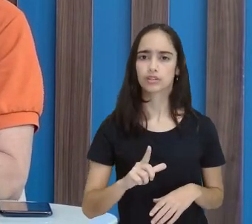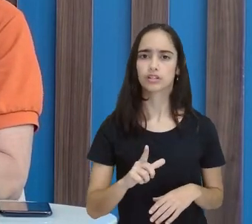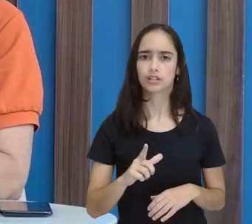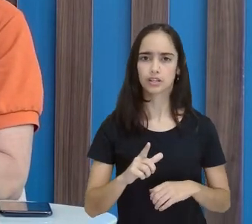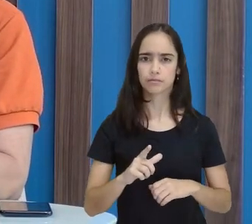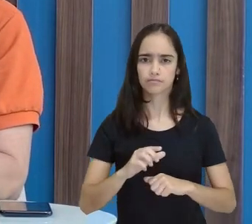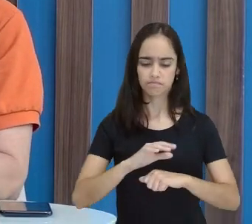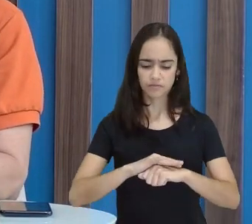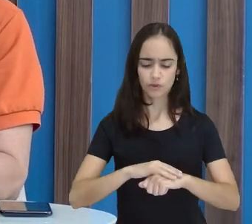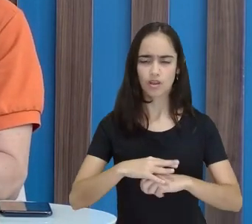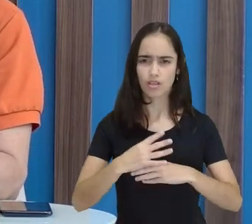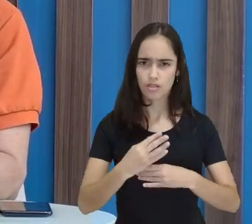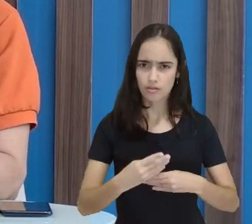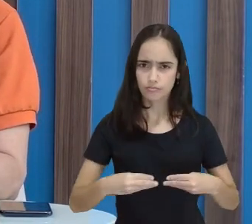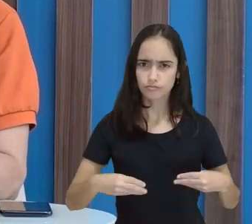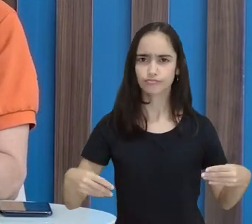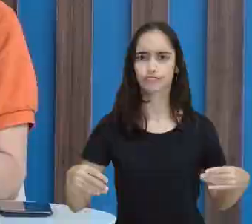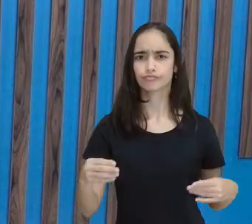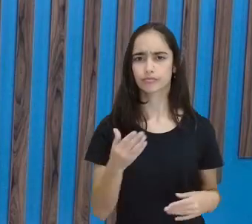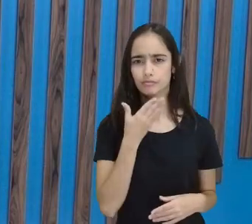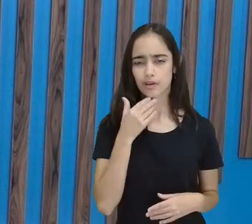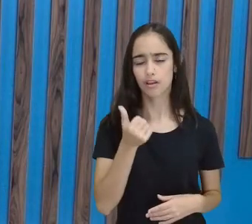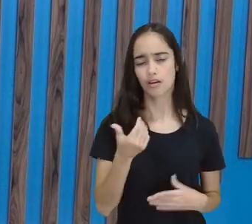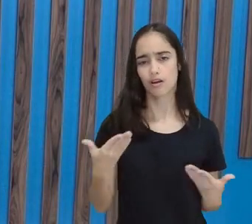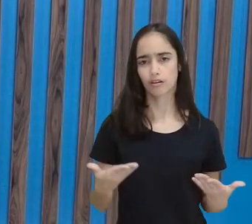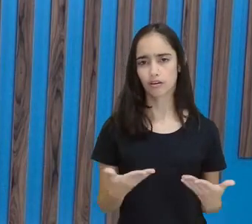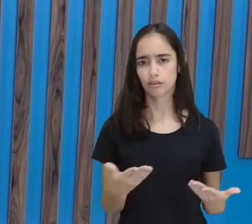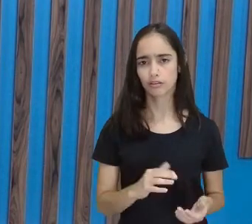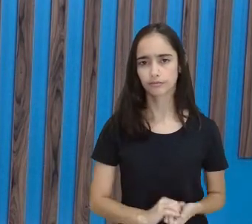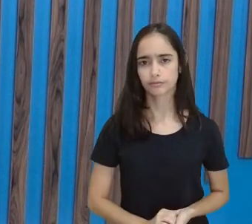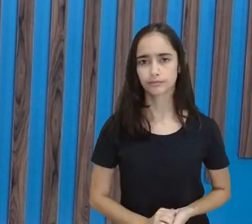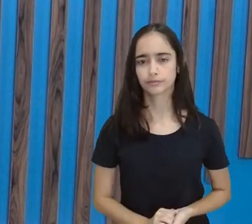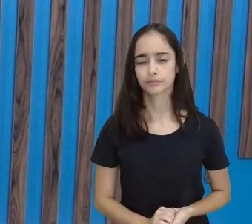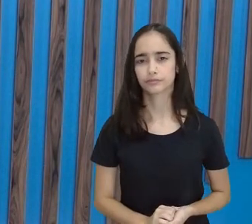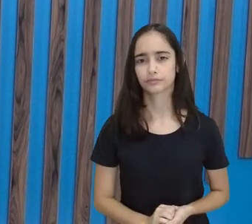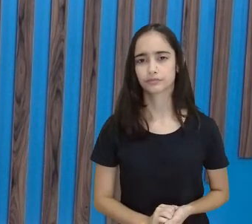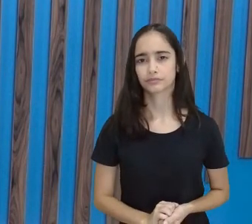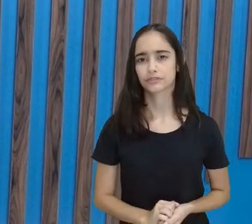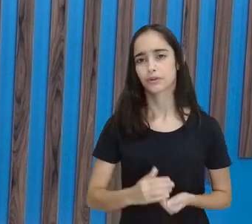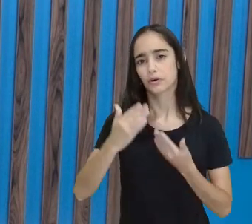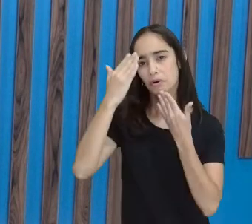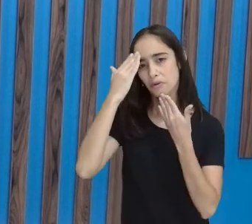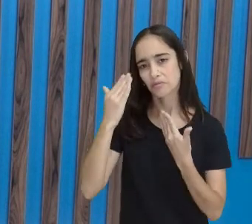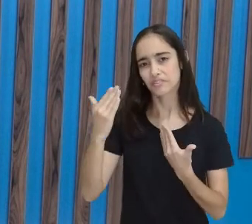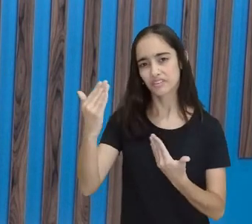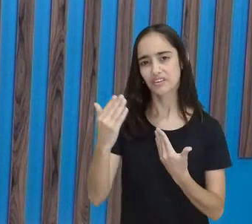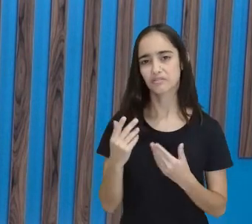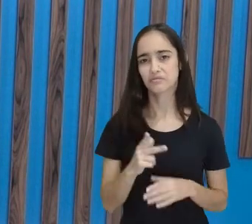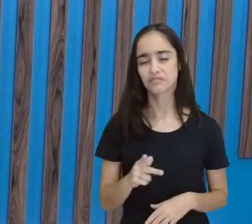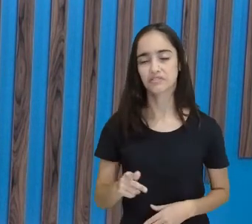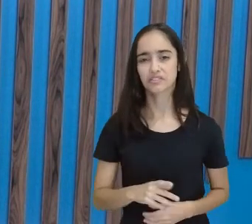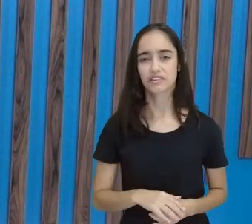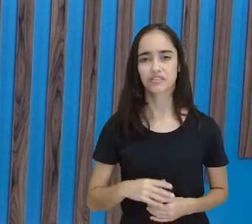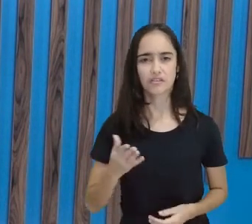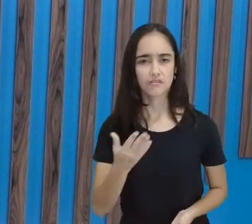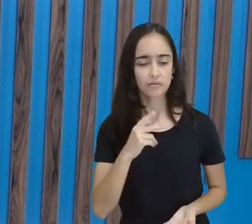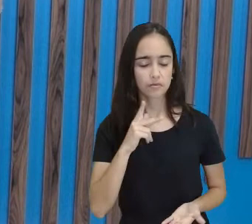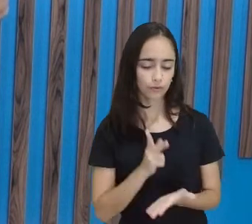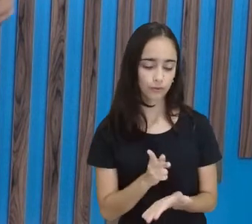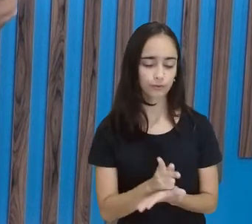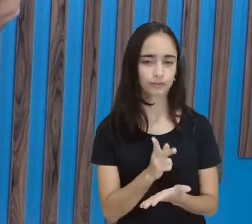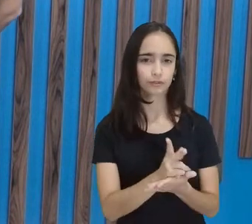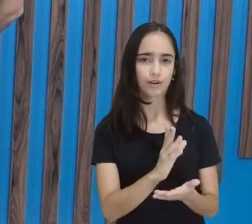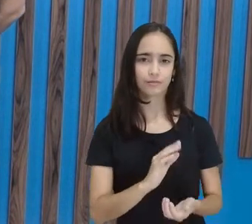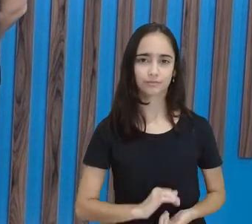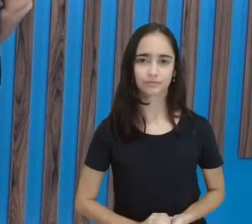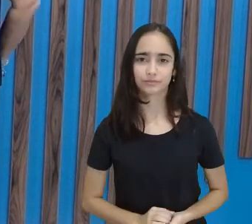né, da doença também. Verdade, verdade. Muito boa a sua contribuição, viu? Vamos seguir aqui, vamos seguir.